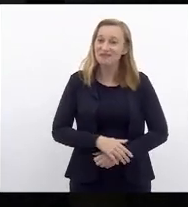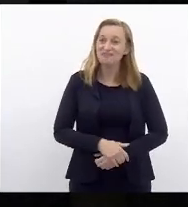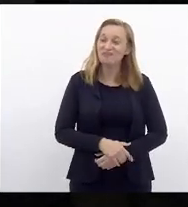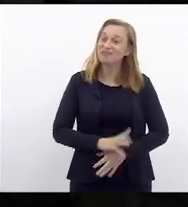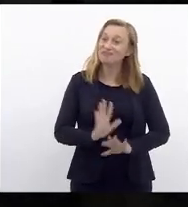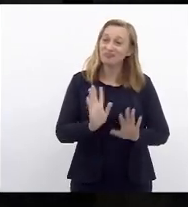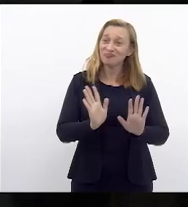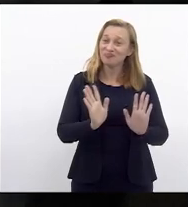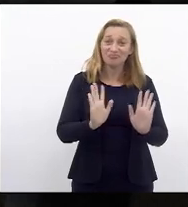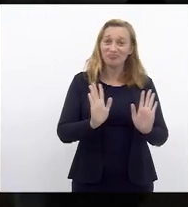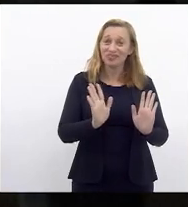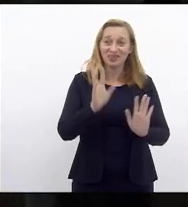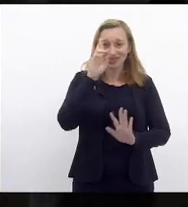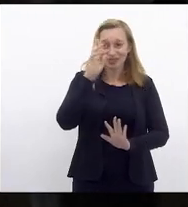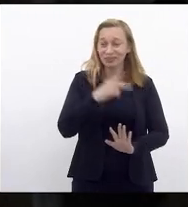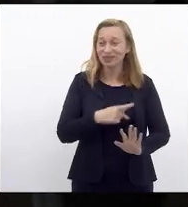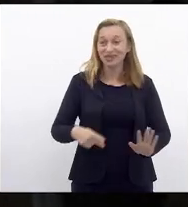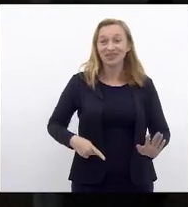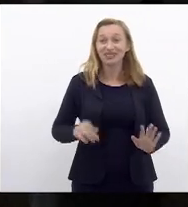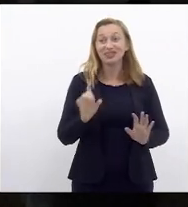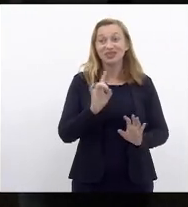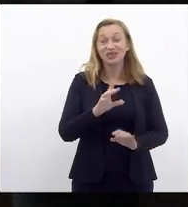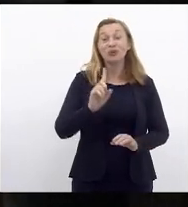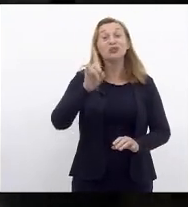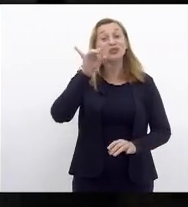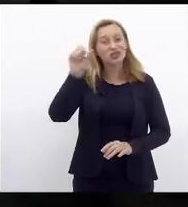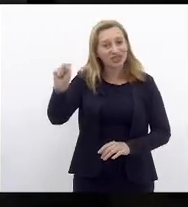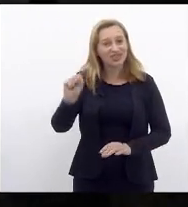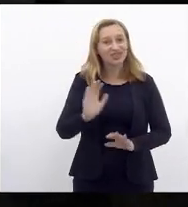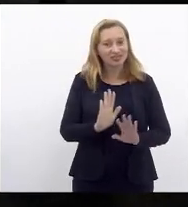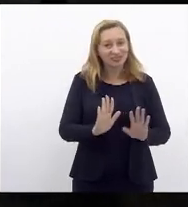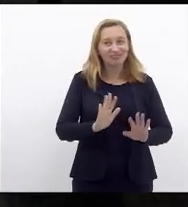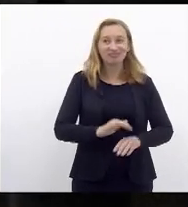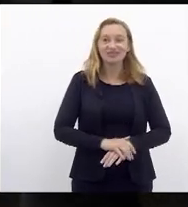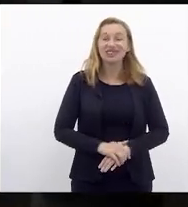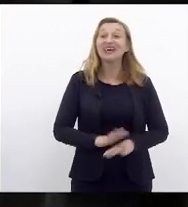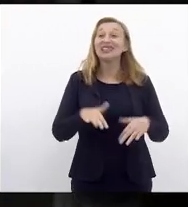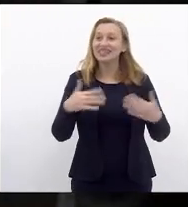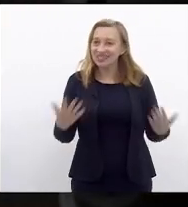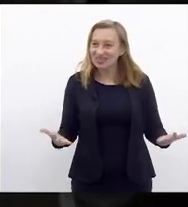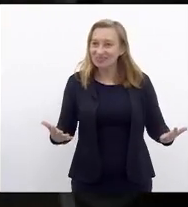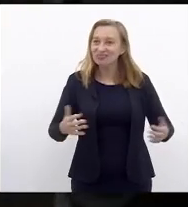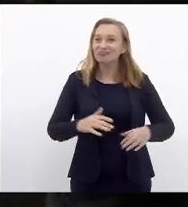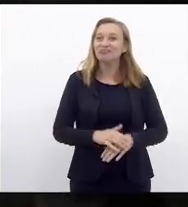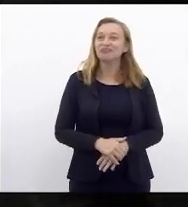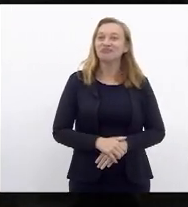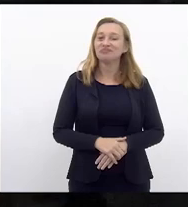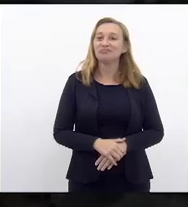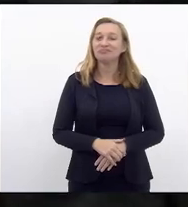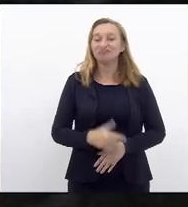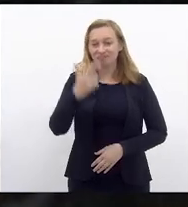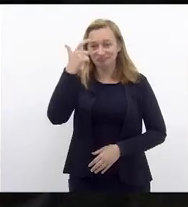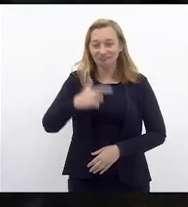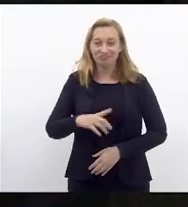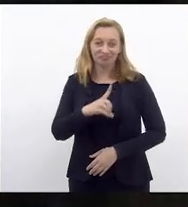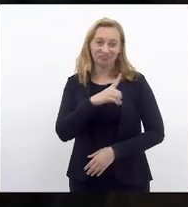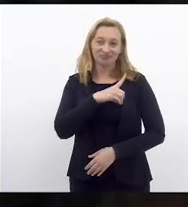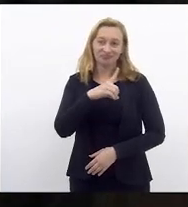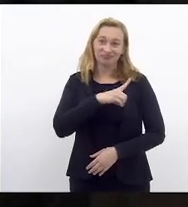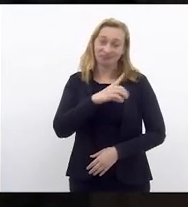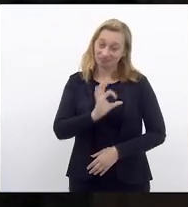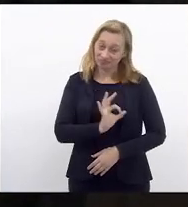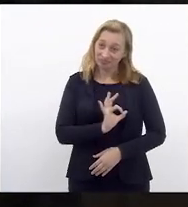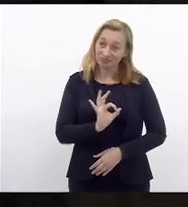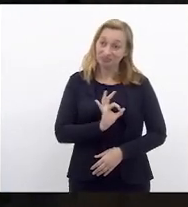Não, ainda não, presidente, só quero ter daqui uns dias. Então... Para ser delegado de Polícia